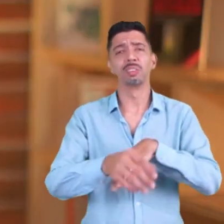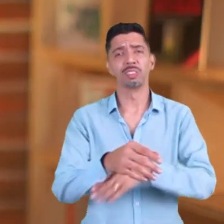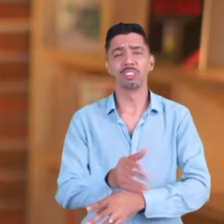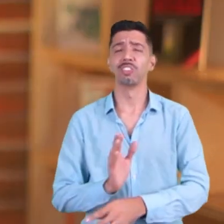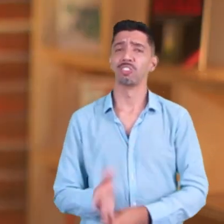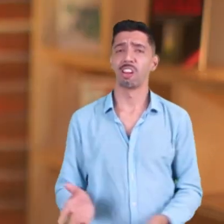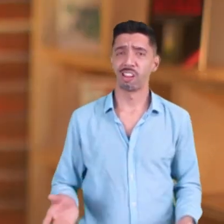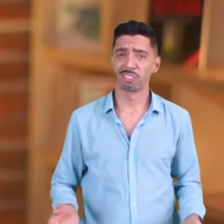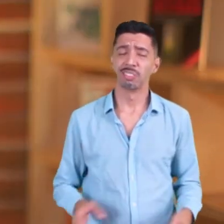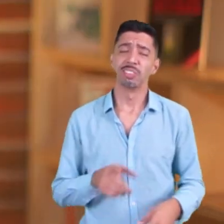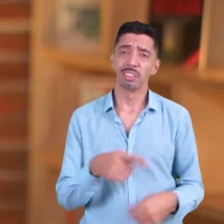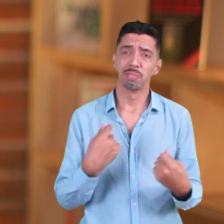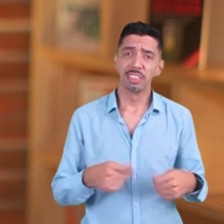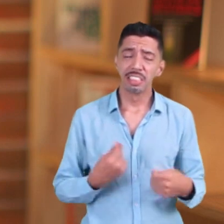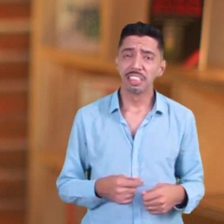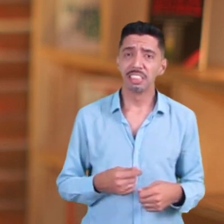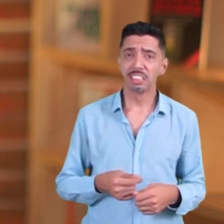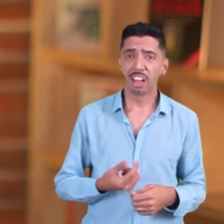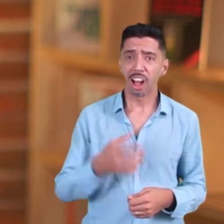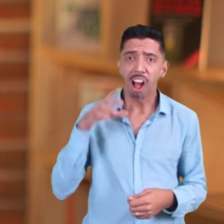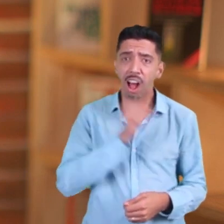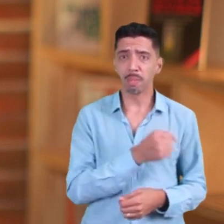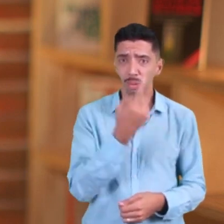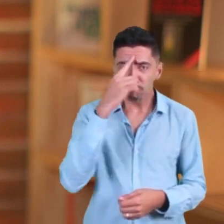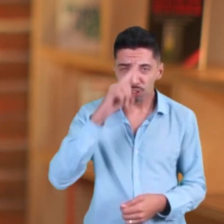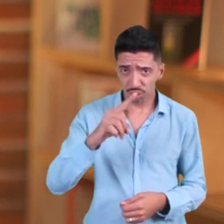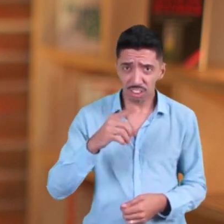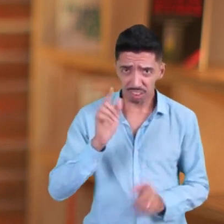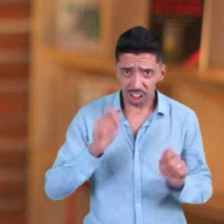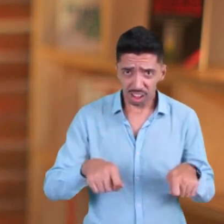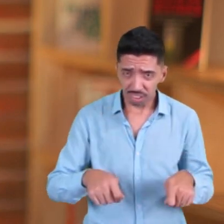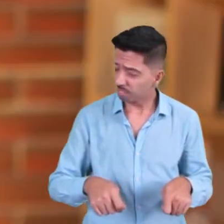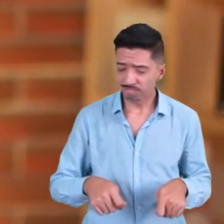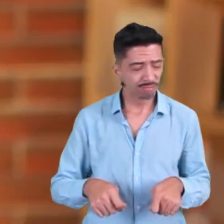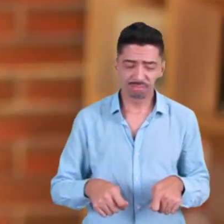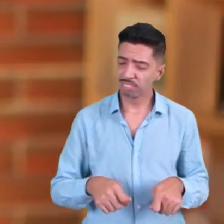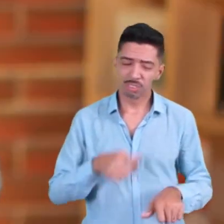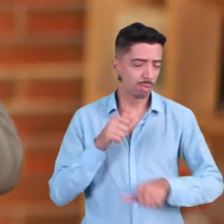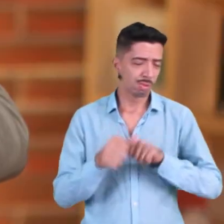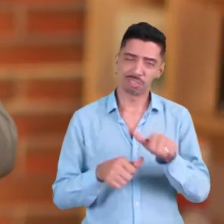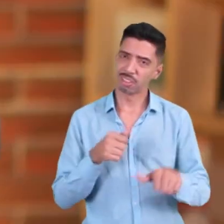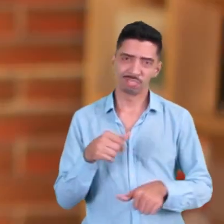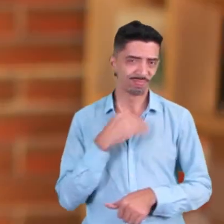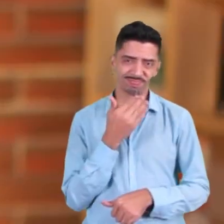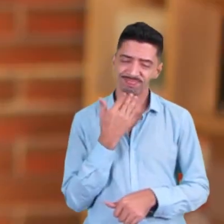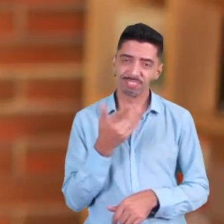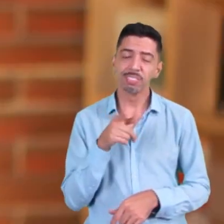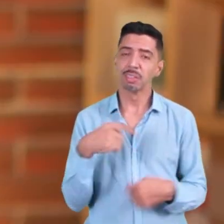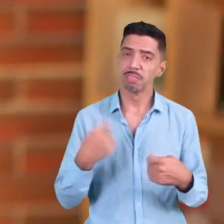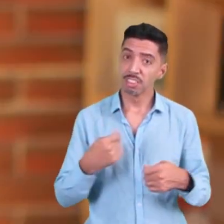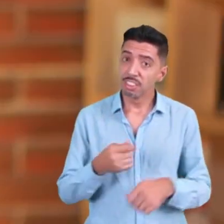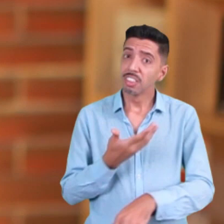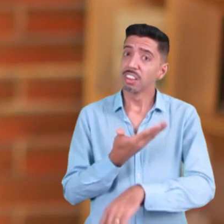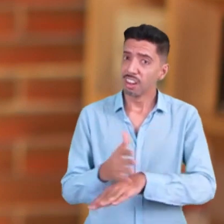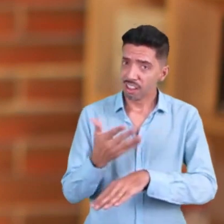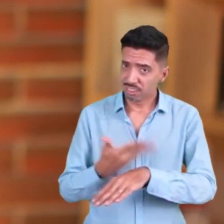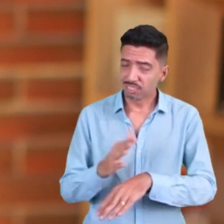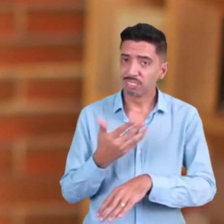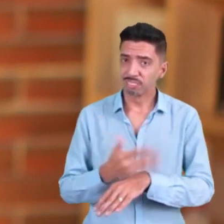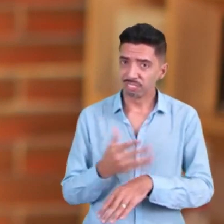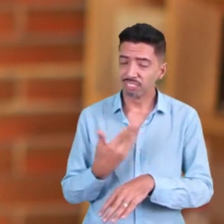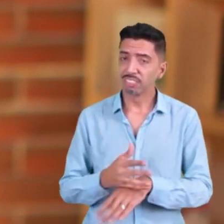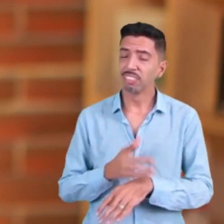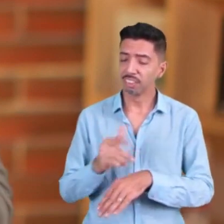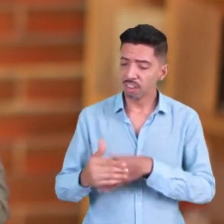do dia para a noite. Você vai ter que fazer inserções contínuas. Se eu aprendi em 10, 20 anos a fazer errado, como é